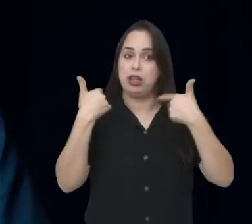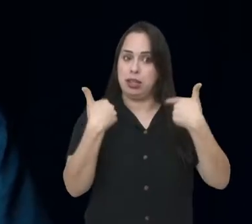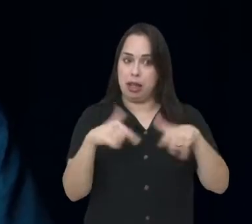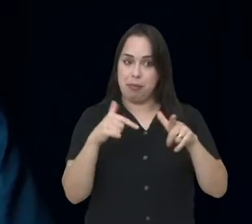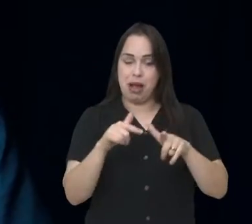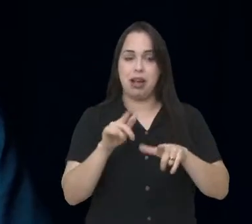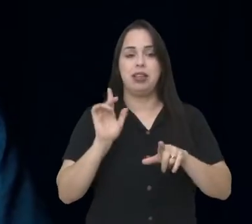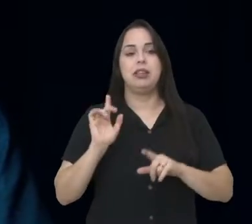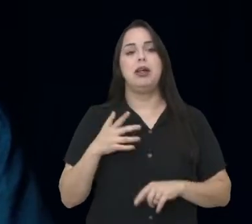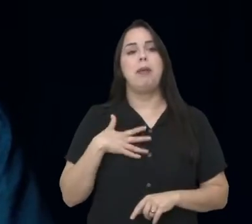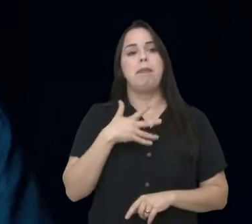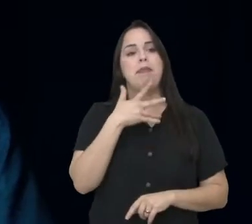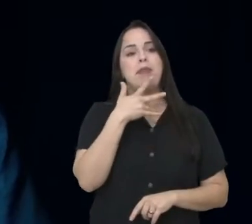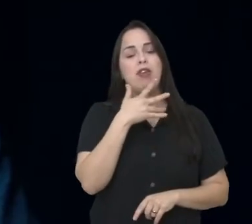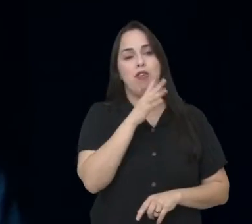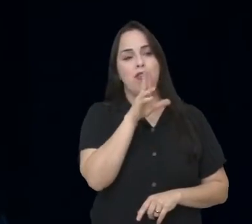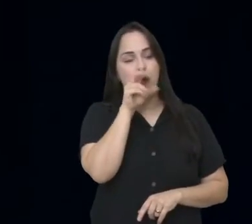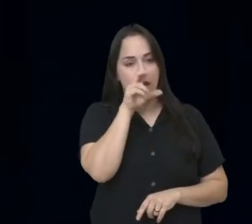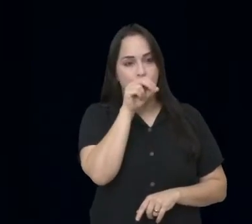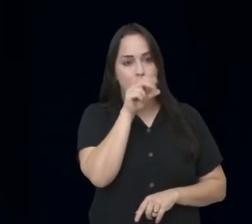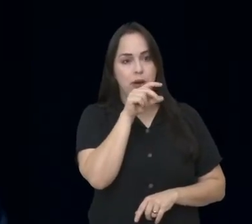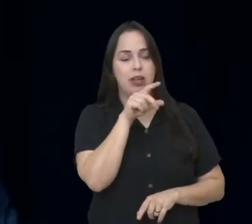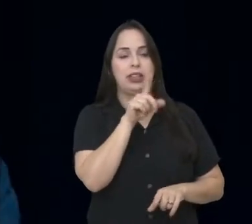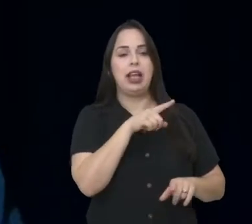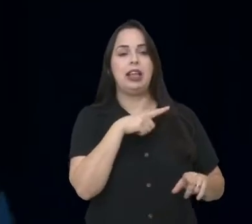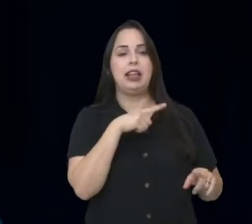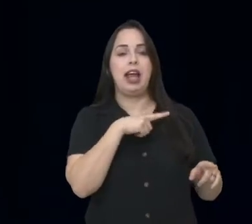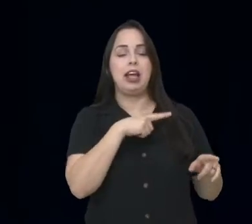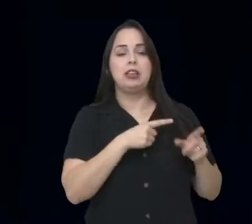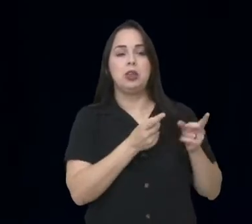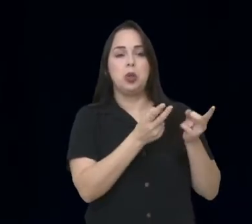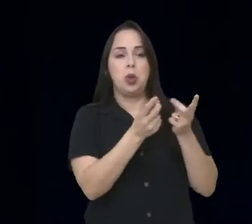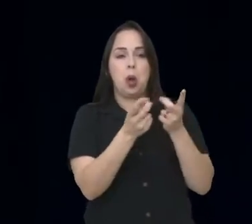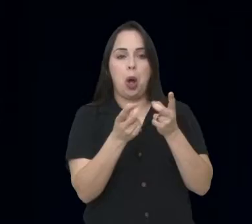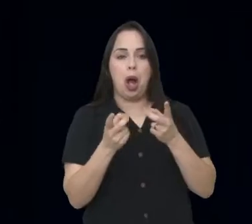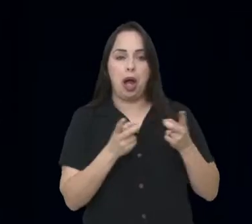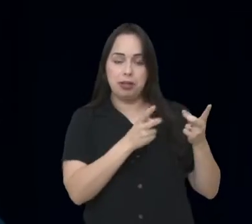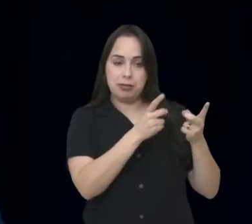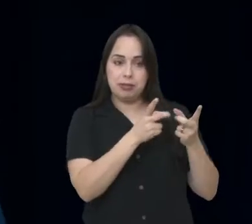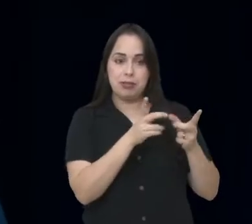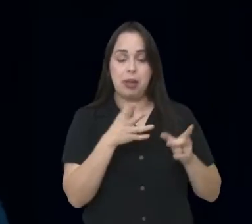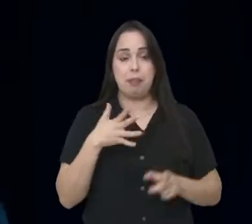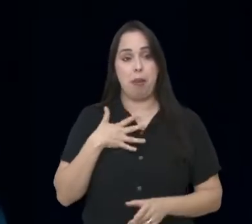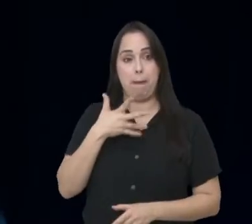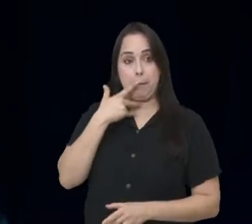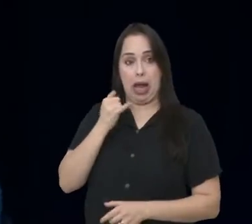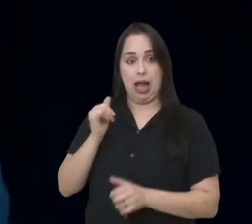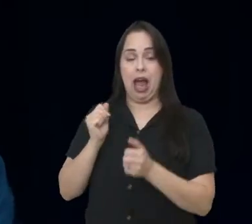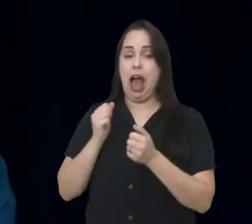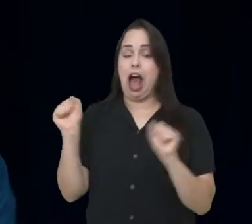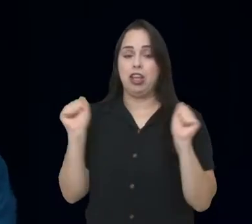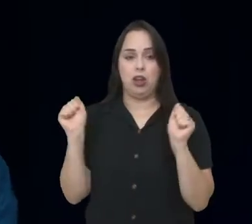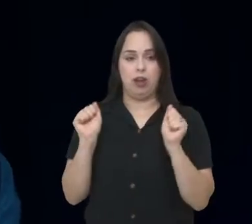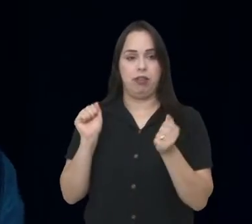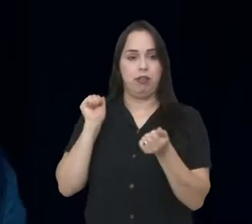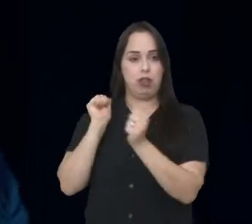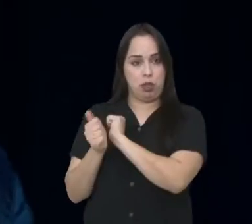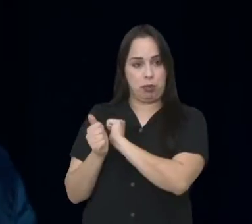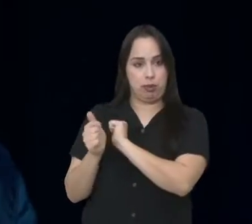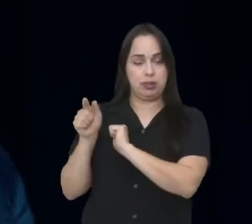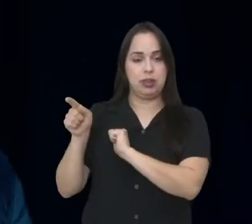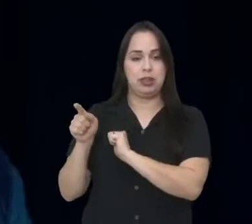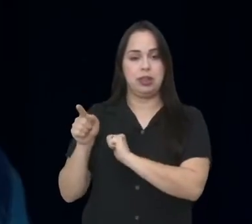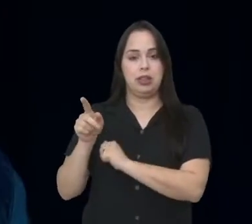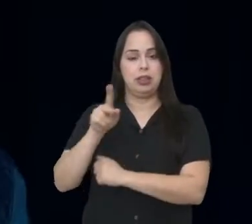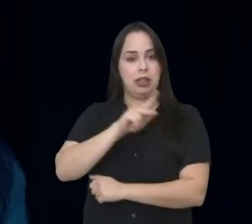parte de mãe, ele tinha um armazém. Então o meu pai, ele gostava muito de futebol, ele era